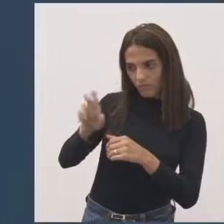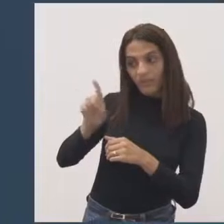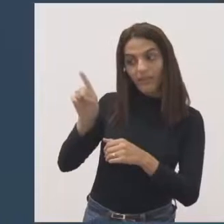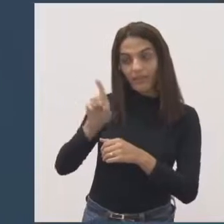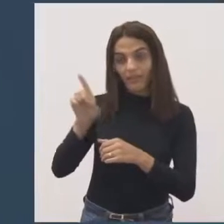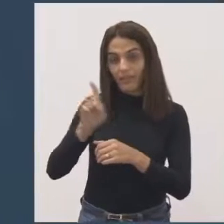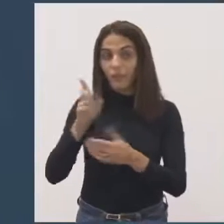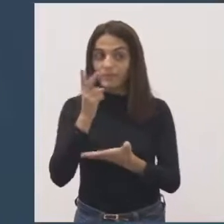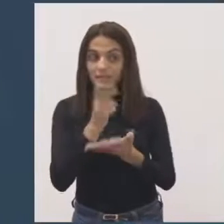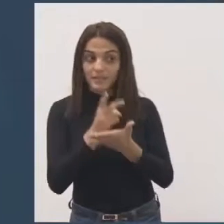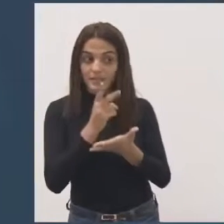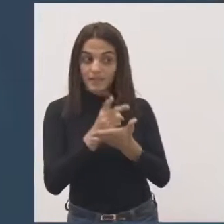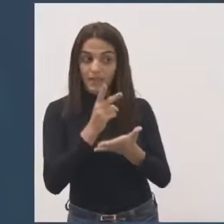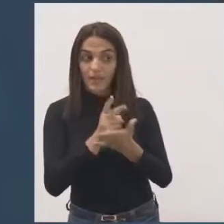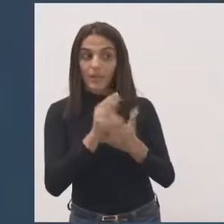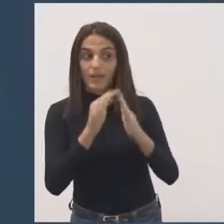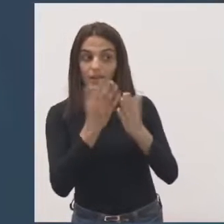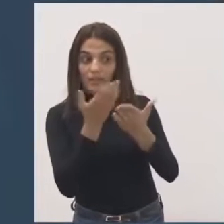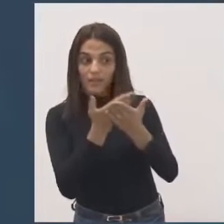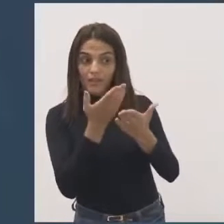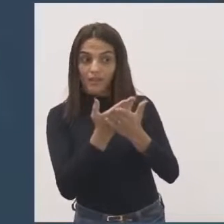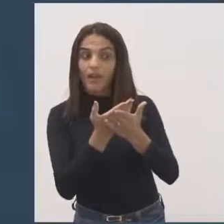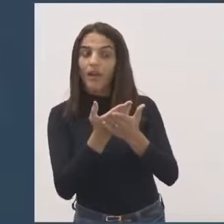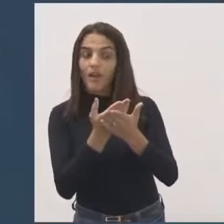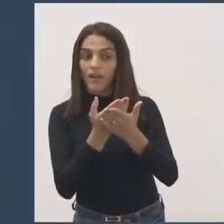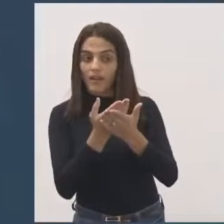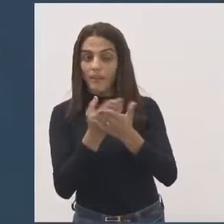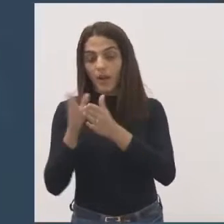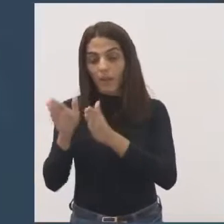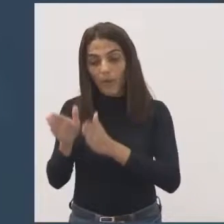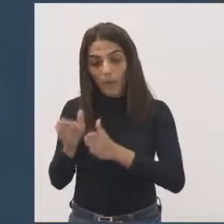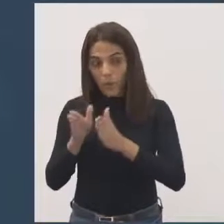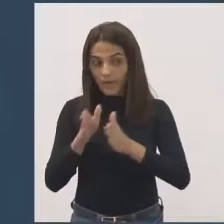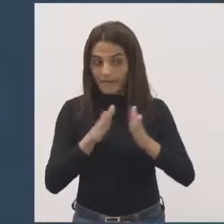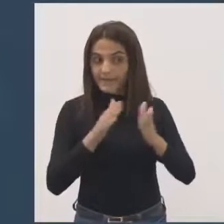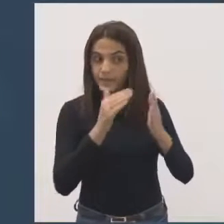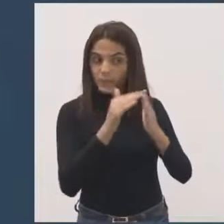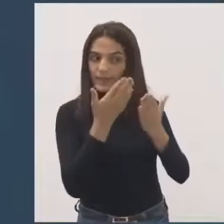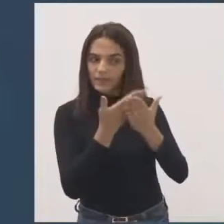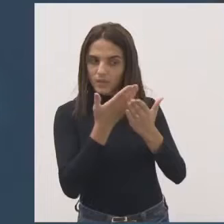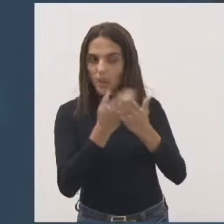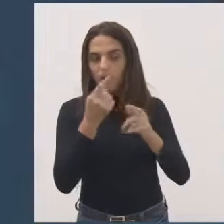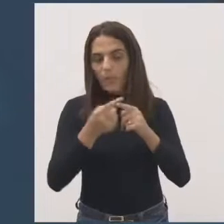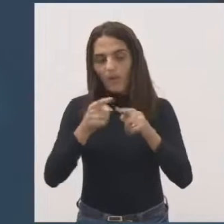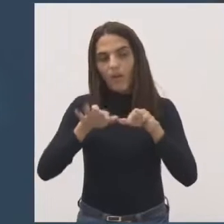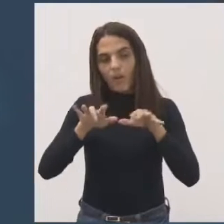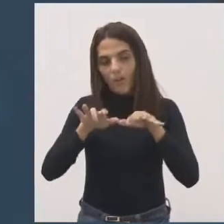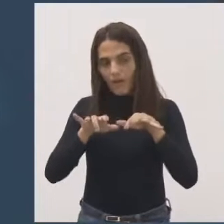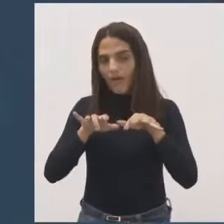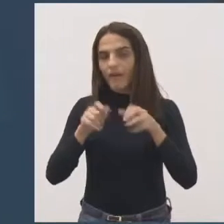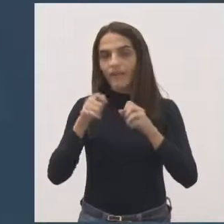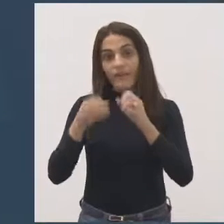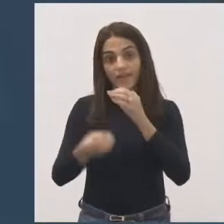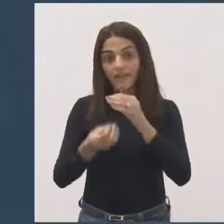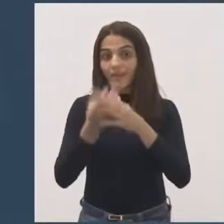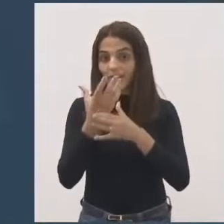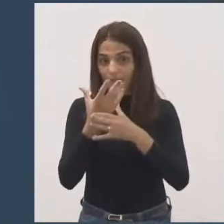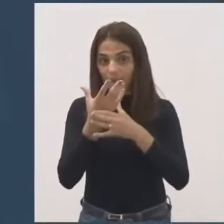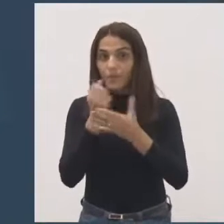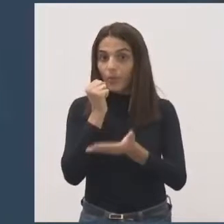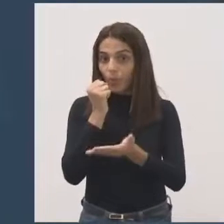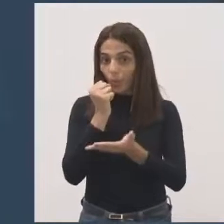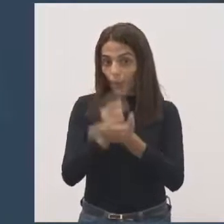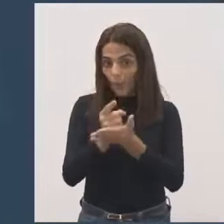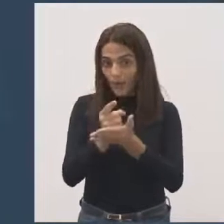gente sempre vai usar configurar para uma organização, tá bom? Porque são computadores que foram feitos, né? Foram